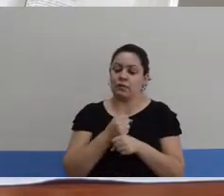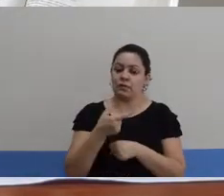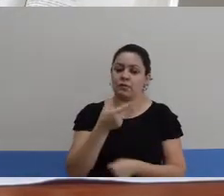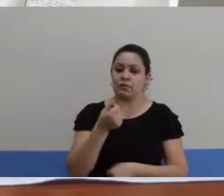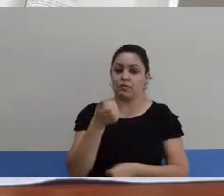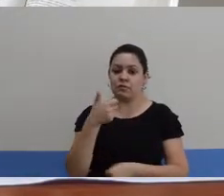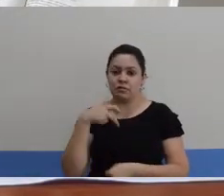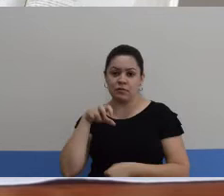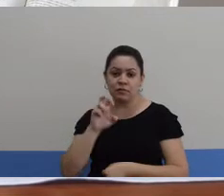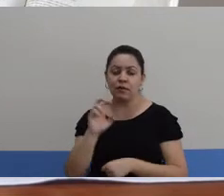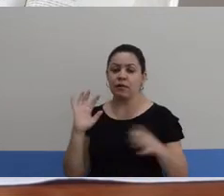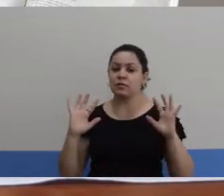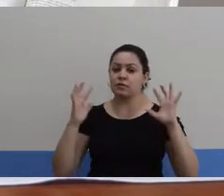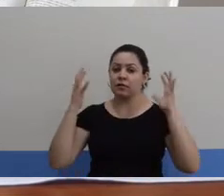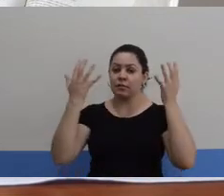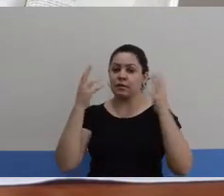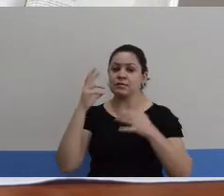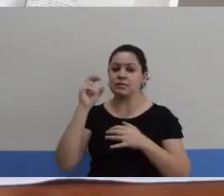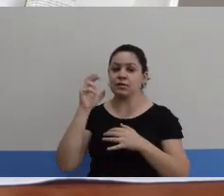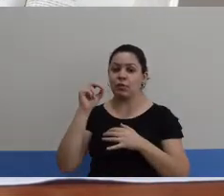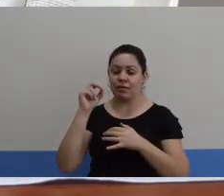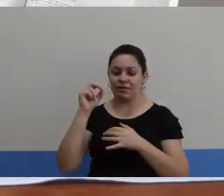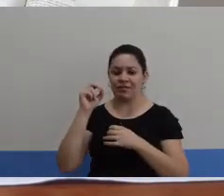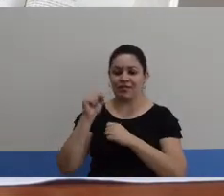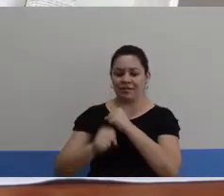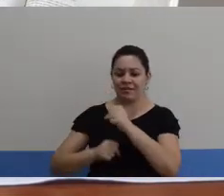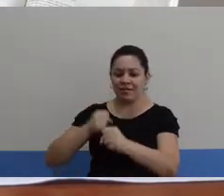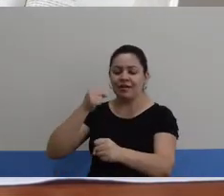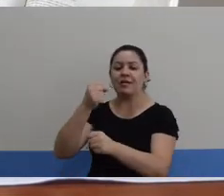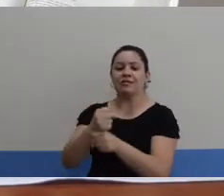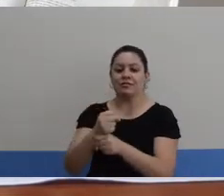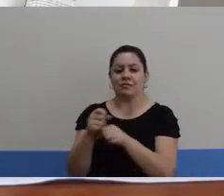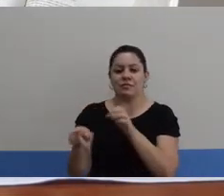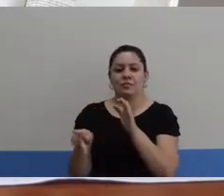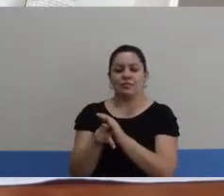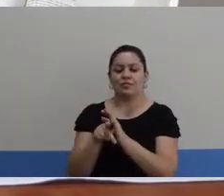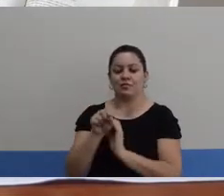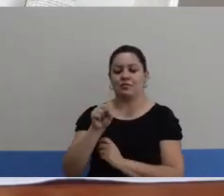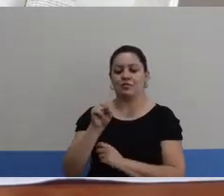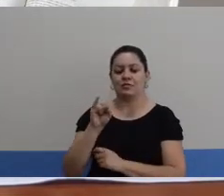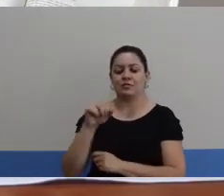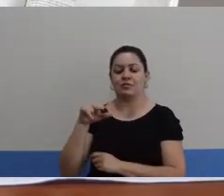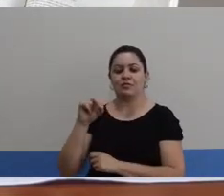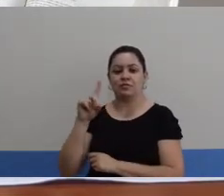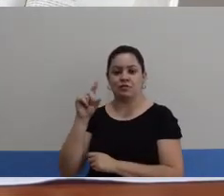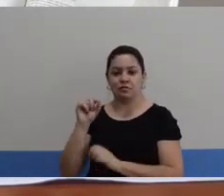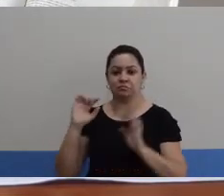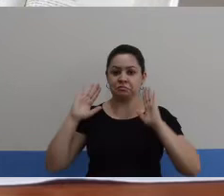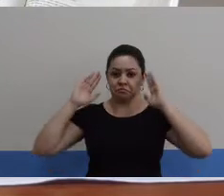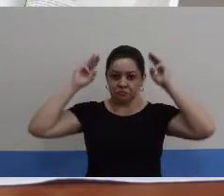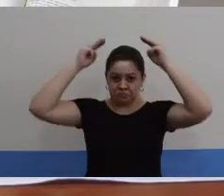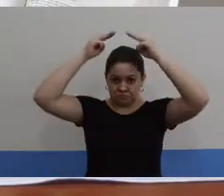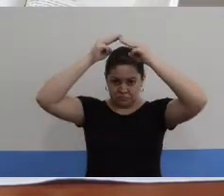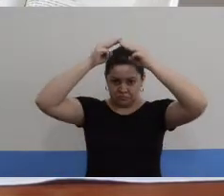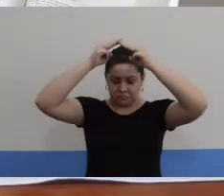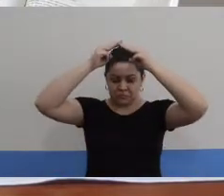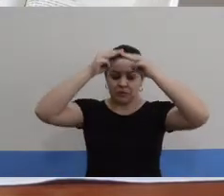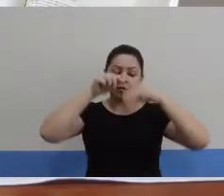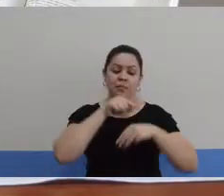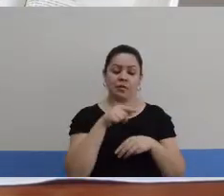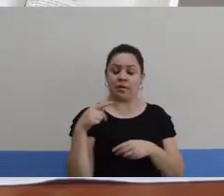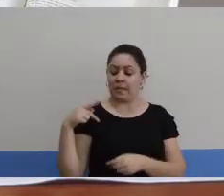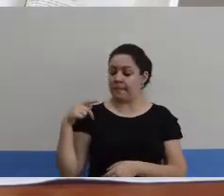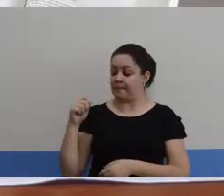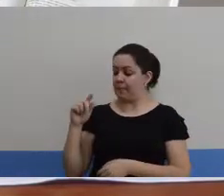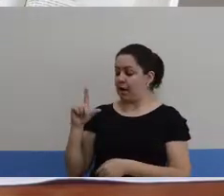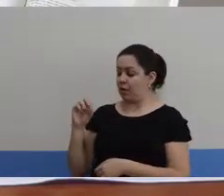50 anos dos sínodos, ou Sínodo dos Bispos, desde que foi estabelecido pelo Papa Paulo